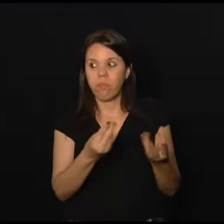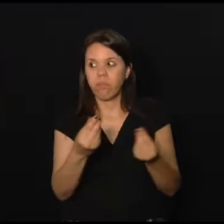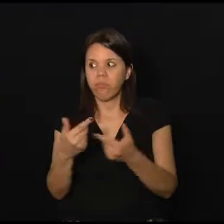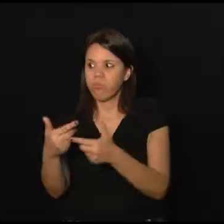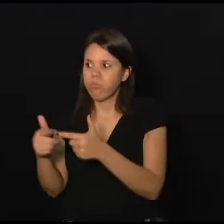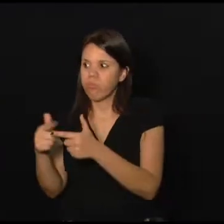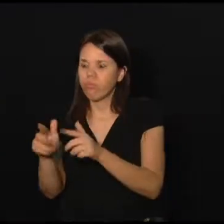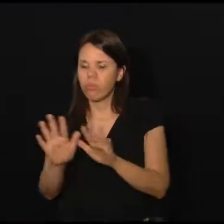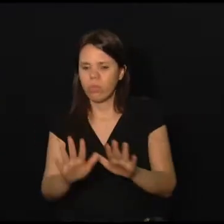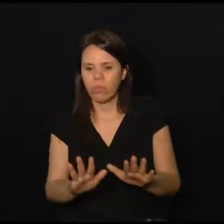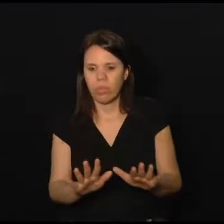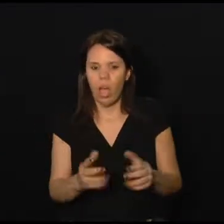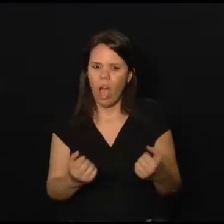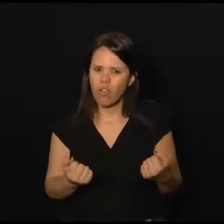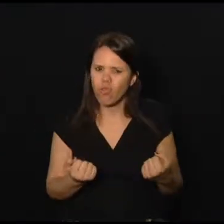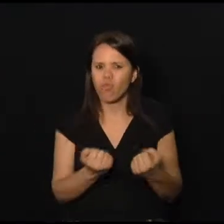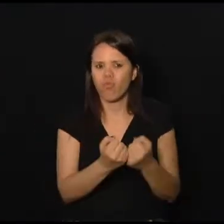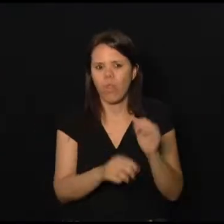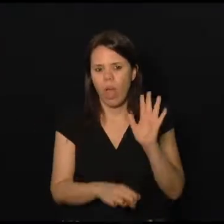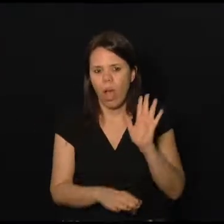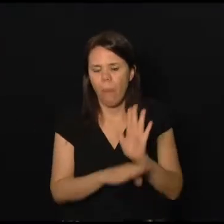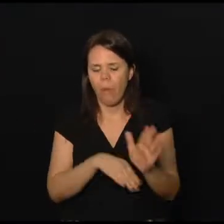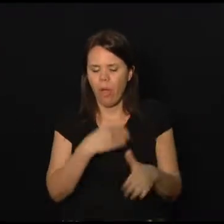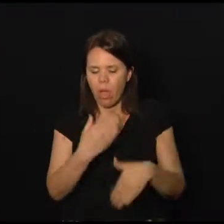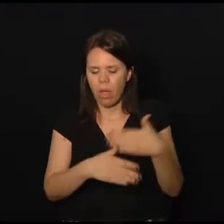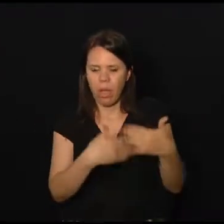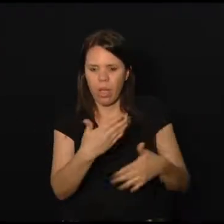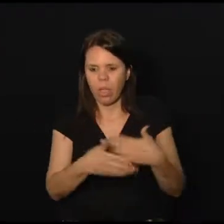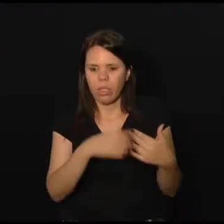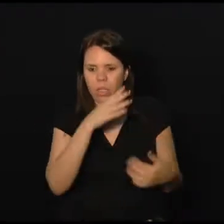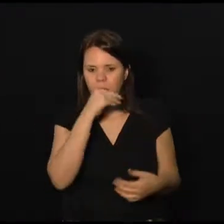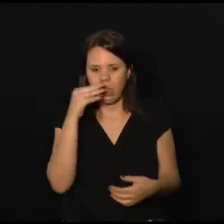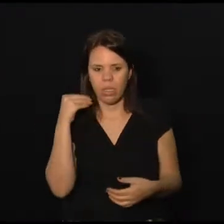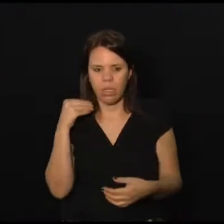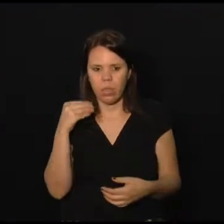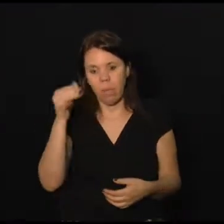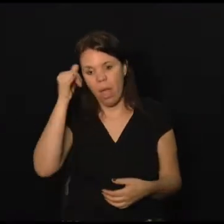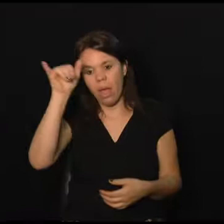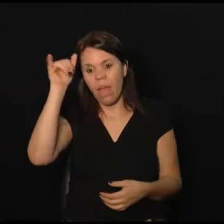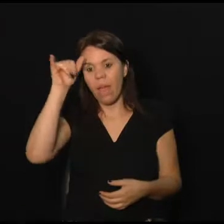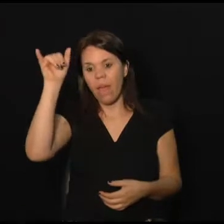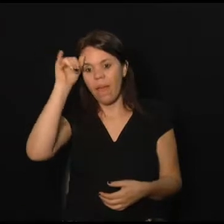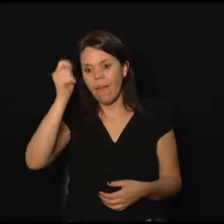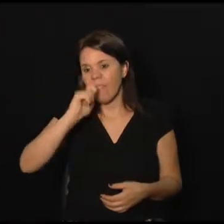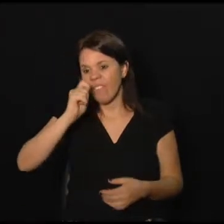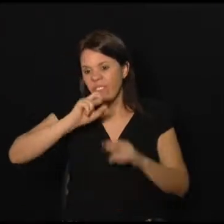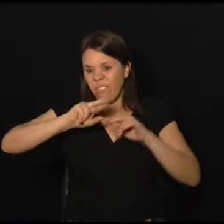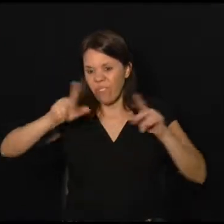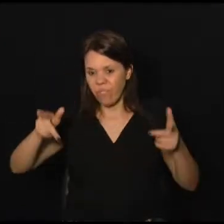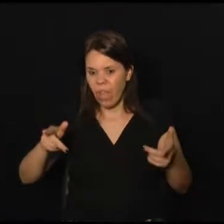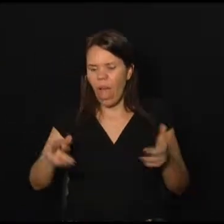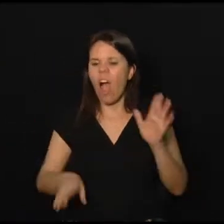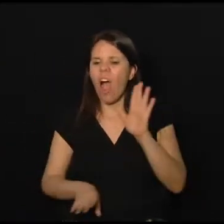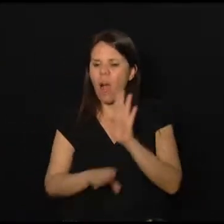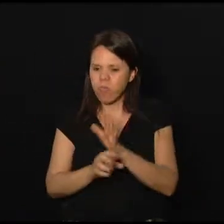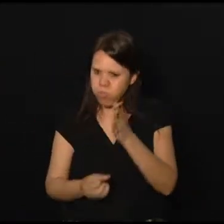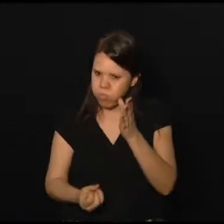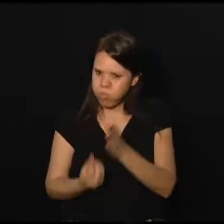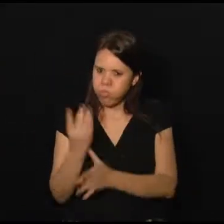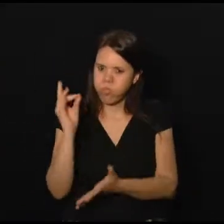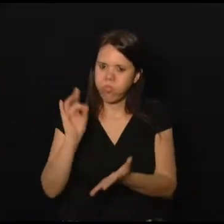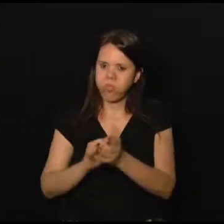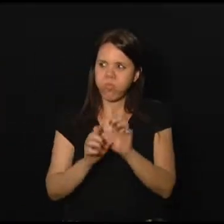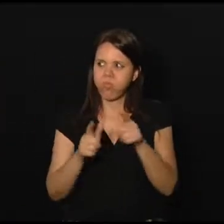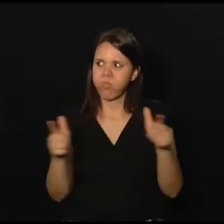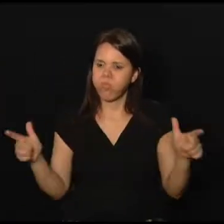Buscar, ajudar e apoiar esse processo, para que a prevenção seja mais efetivada, alcance maior